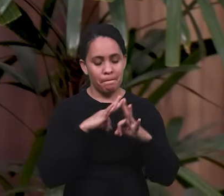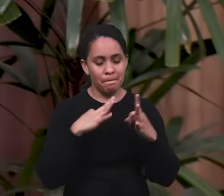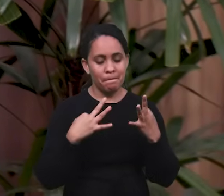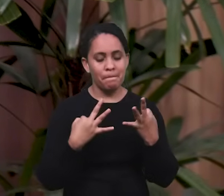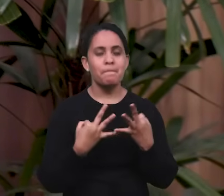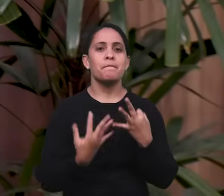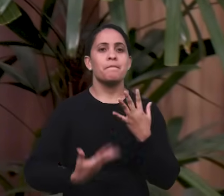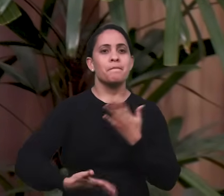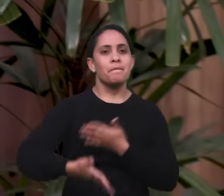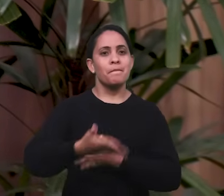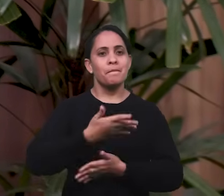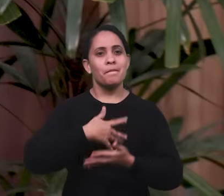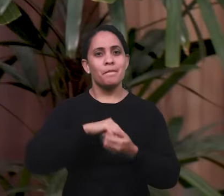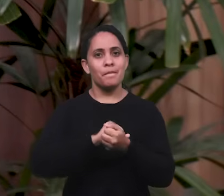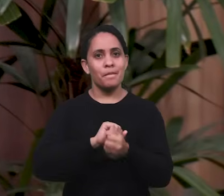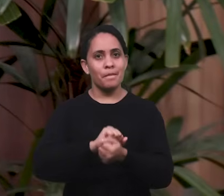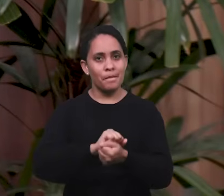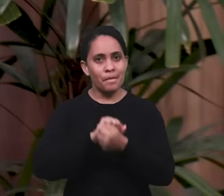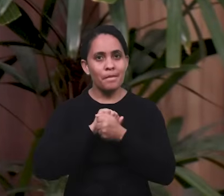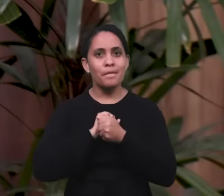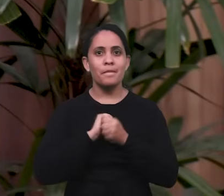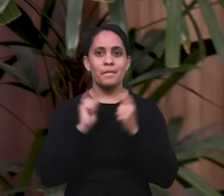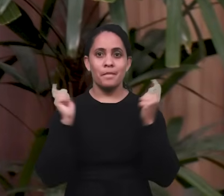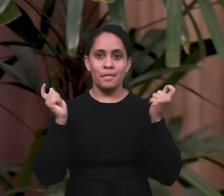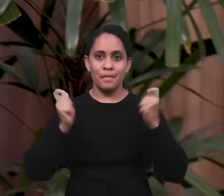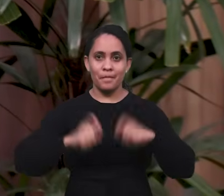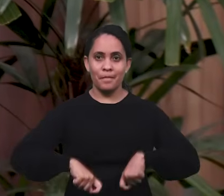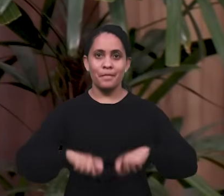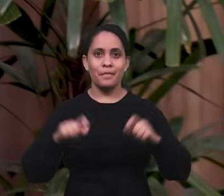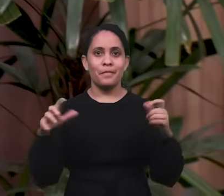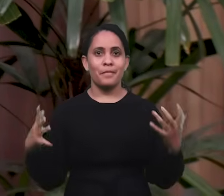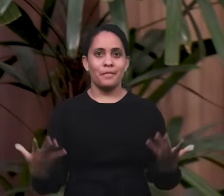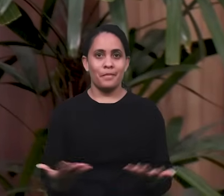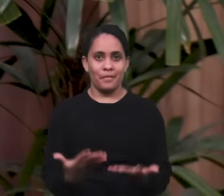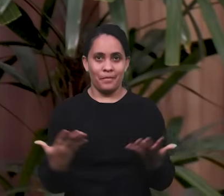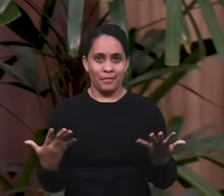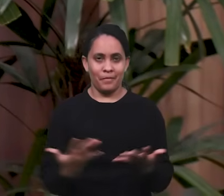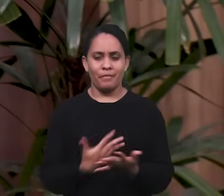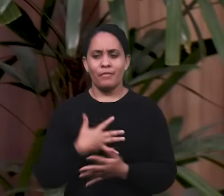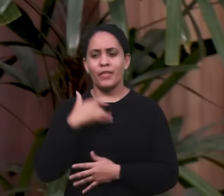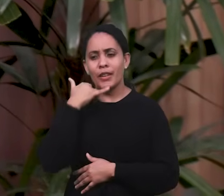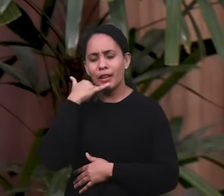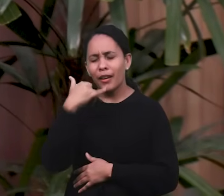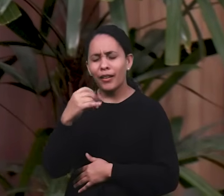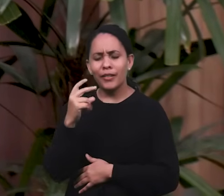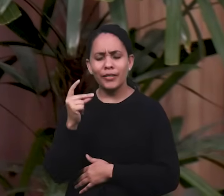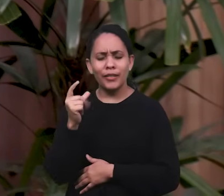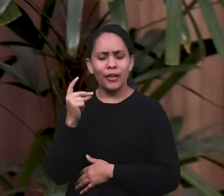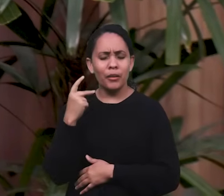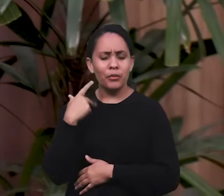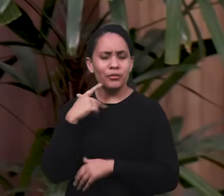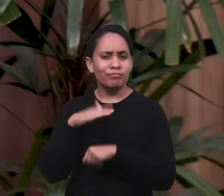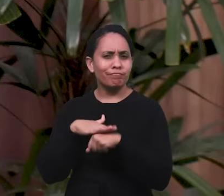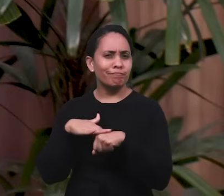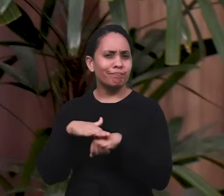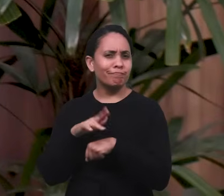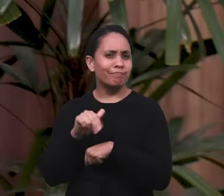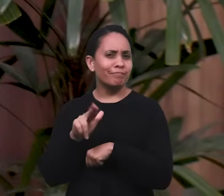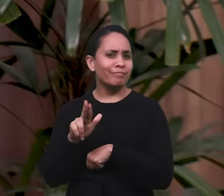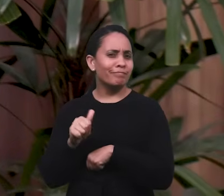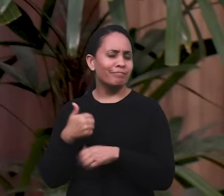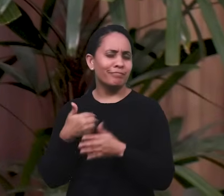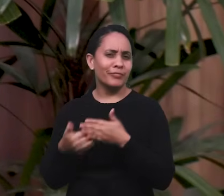para que haja nos lares reconciliação. Que irmãos possam começar a ligar para aquele irmão que tem tempo que